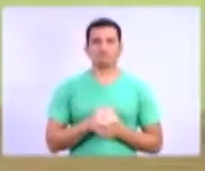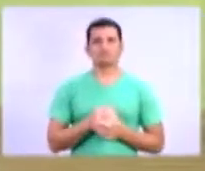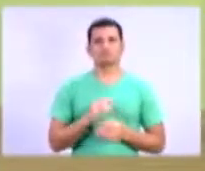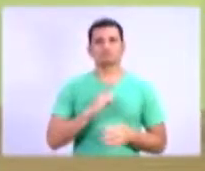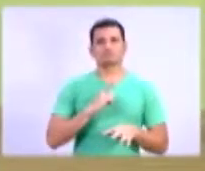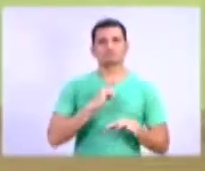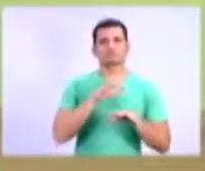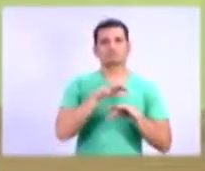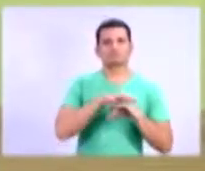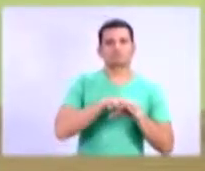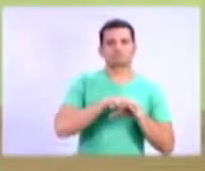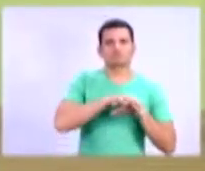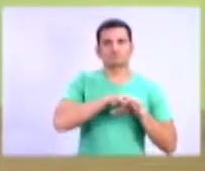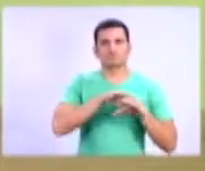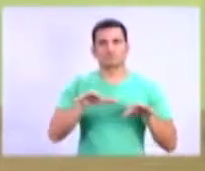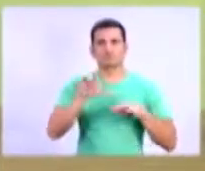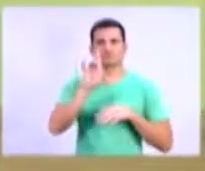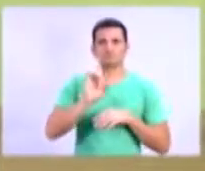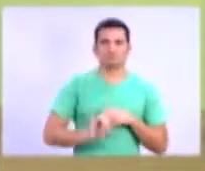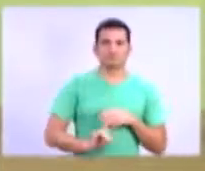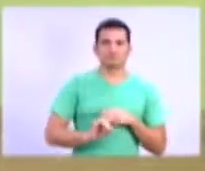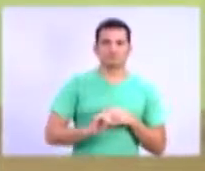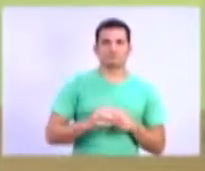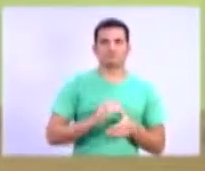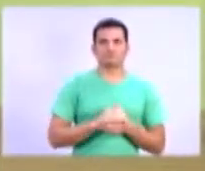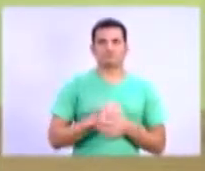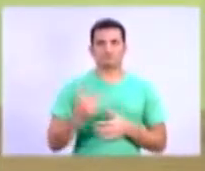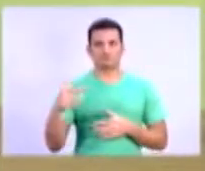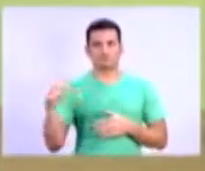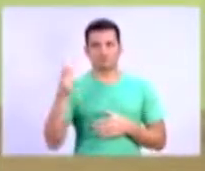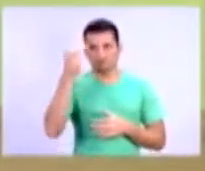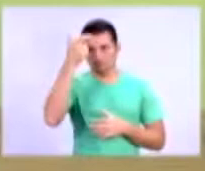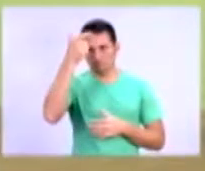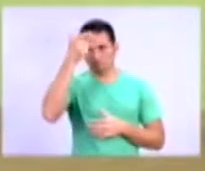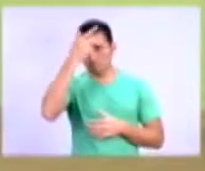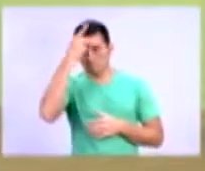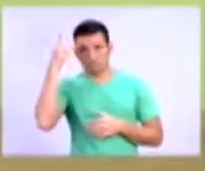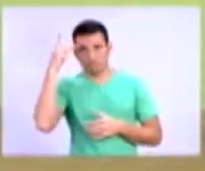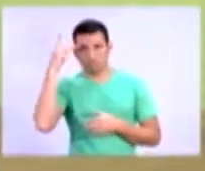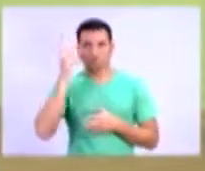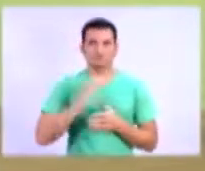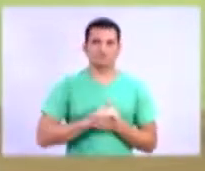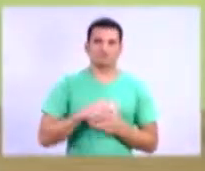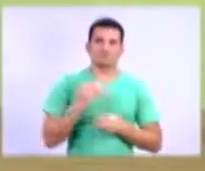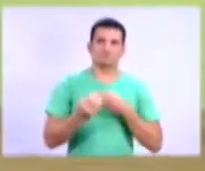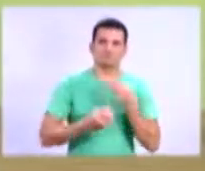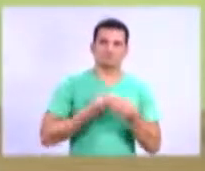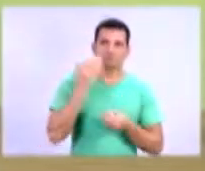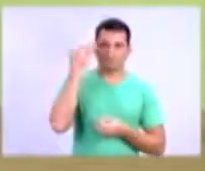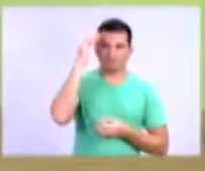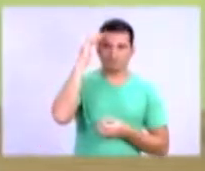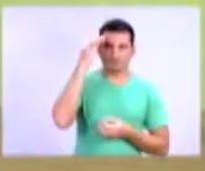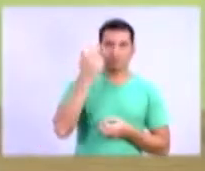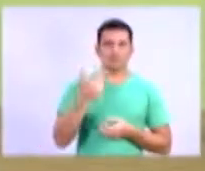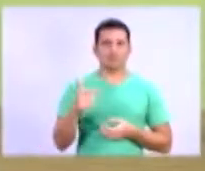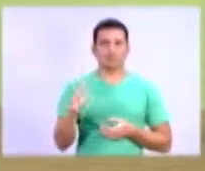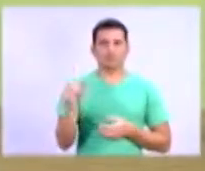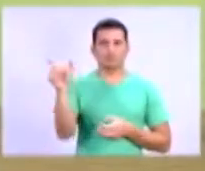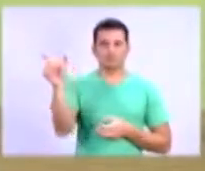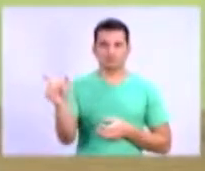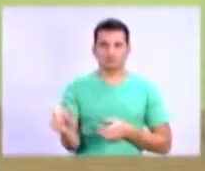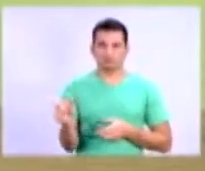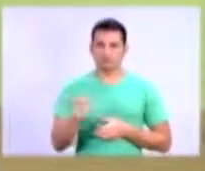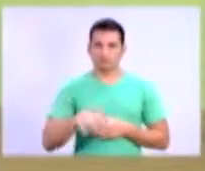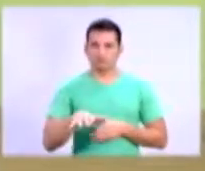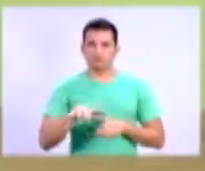os direitos alheios ou os direitos de outras pessoas? E como compreender o outro no ambiente de trabalho,